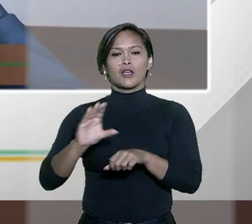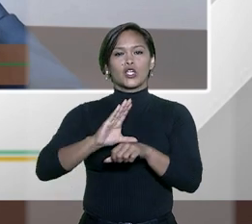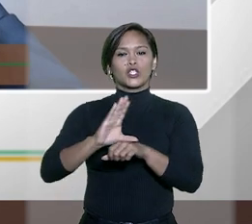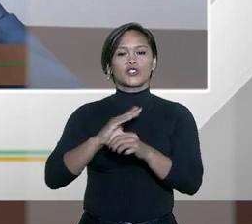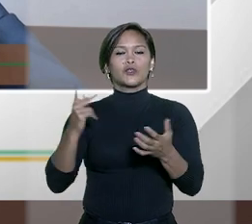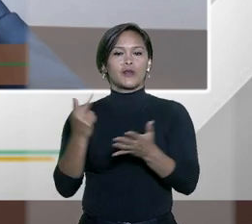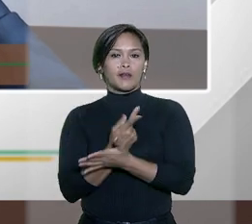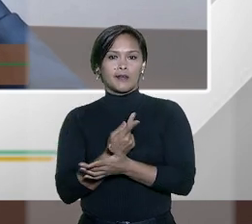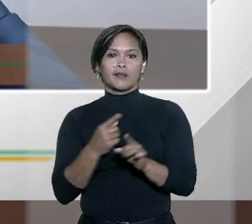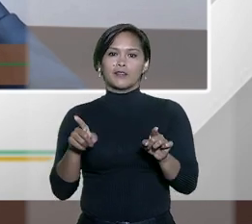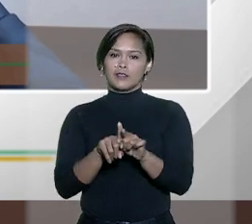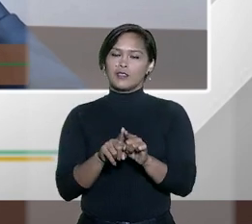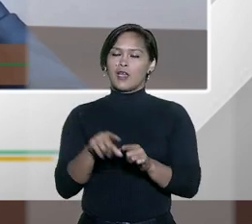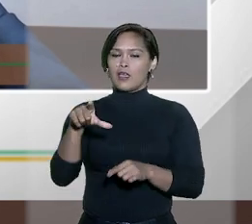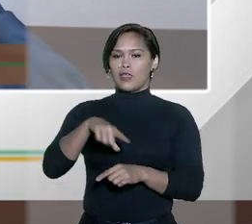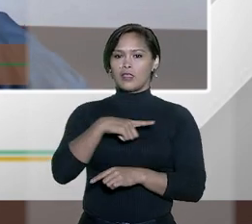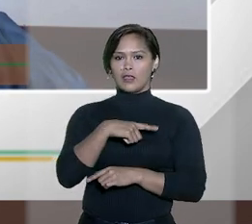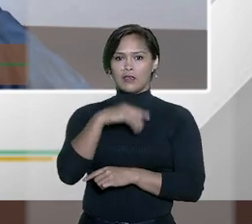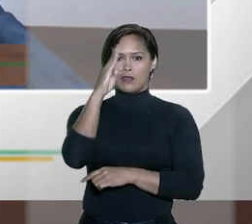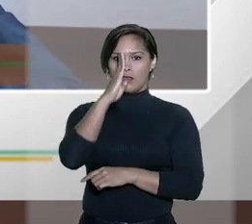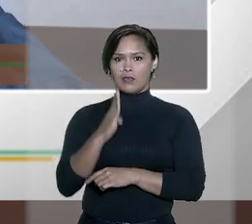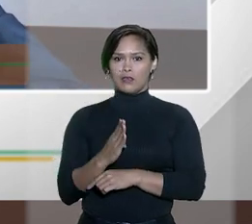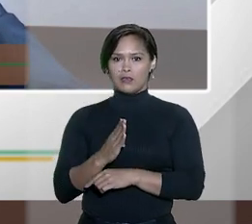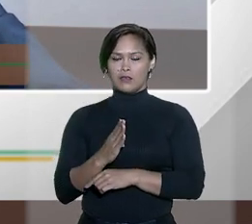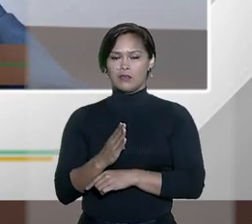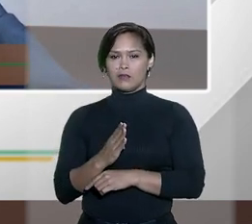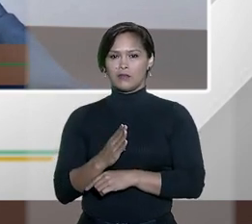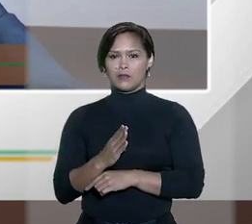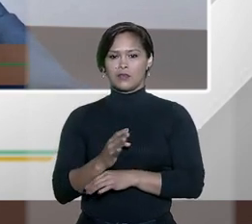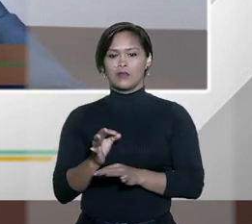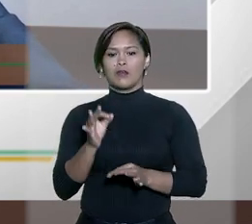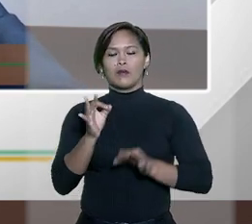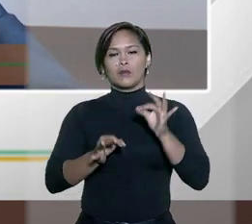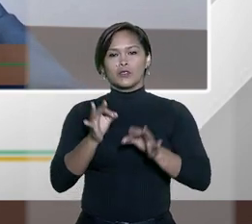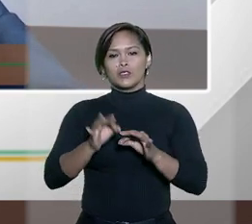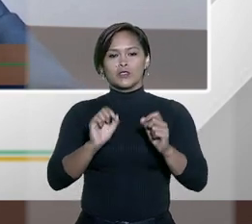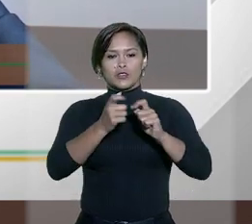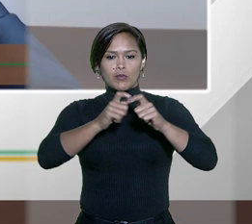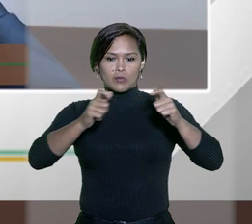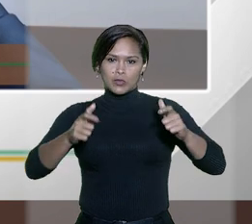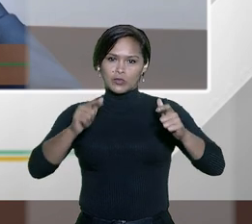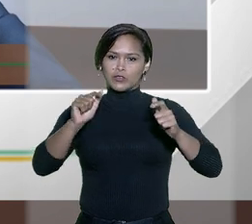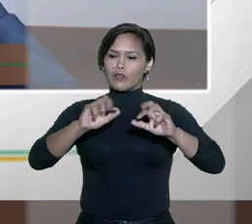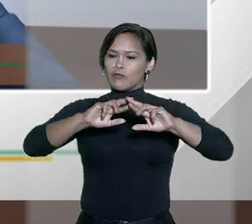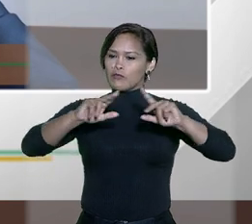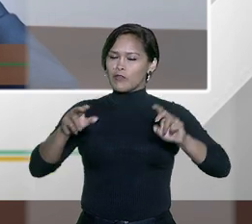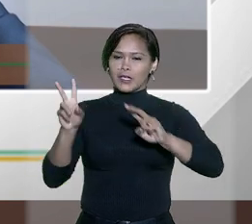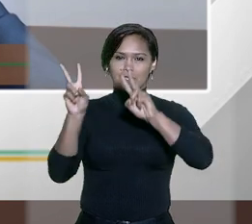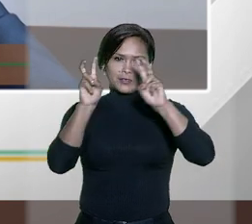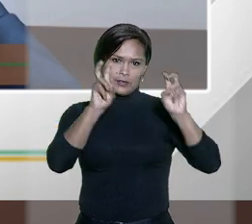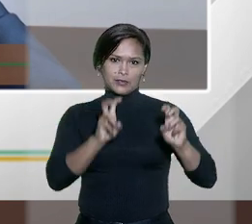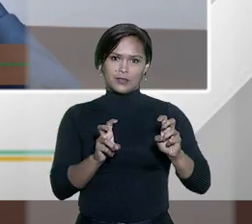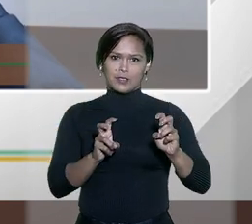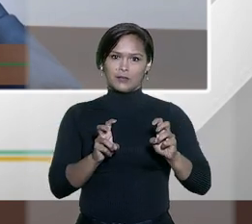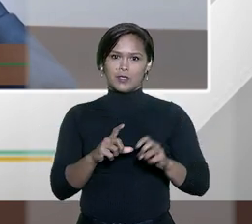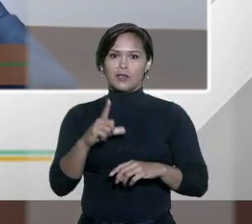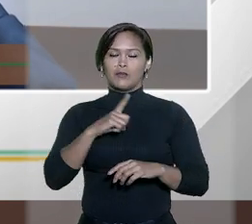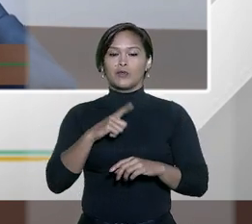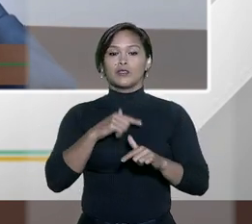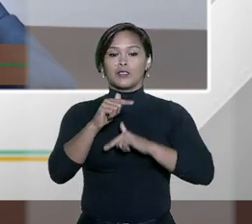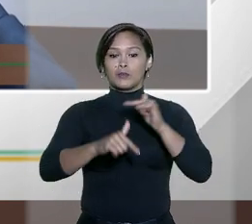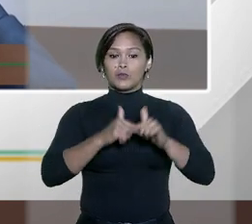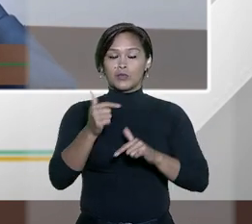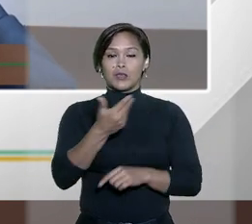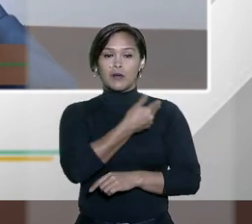inconstitucionalidade. Nós temos no Brasil uma judicialização muito grande de muitos temas, enfim, porque temos um